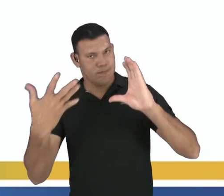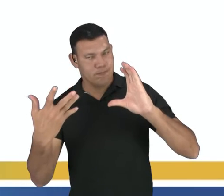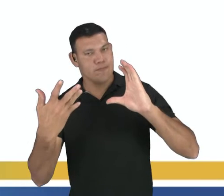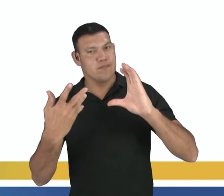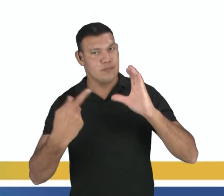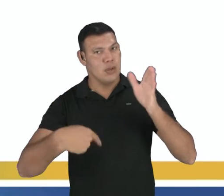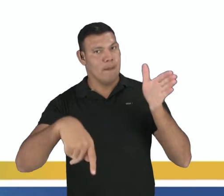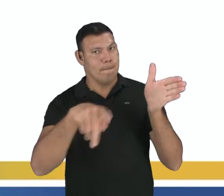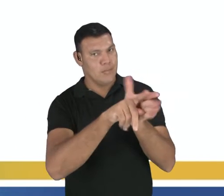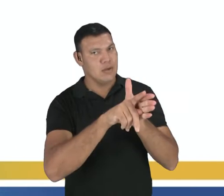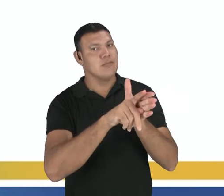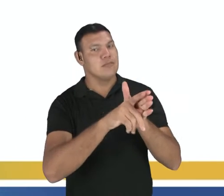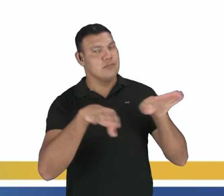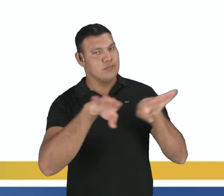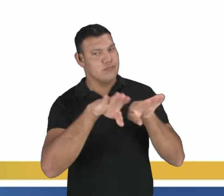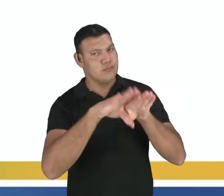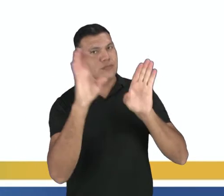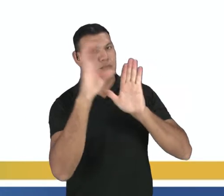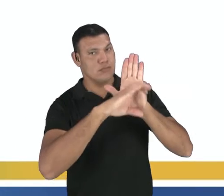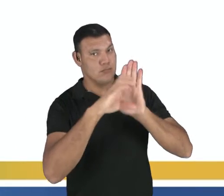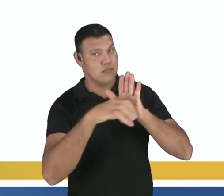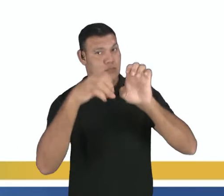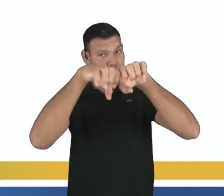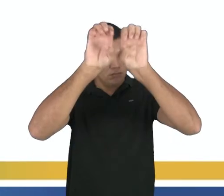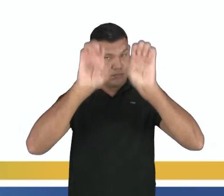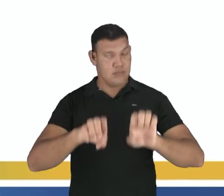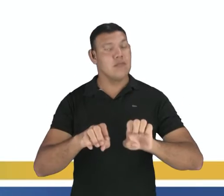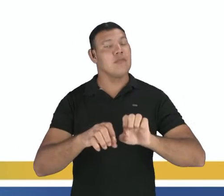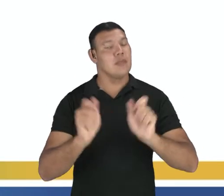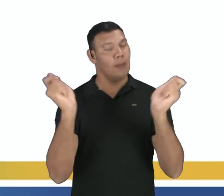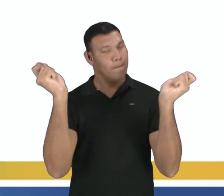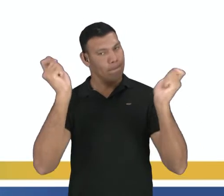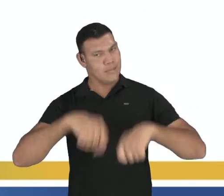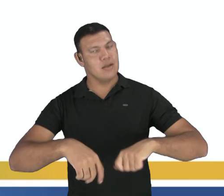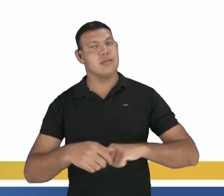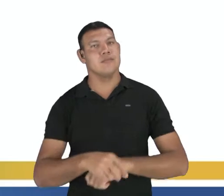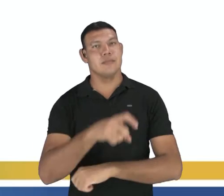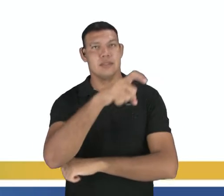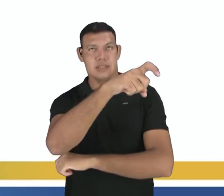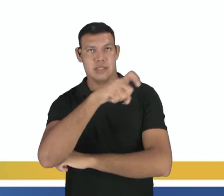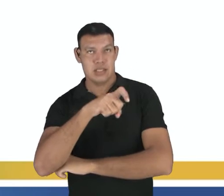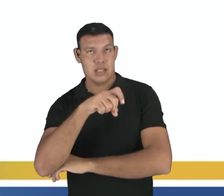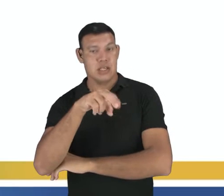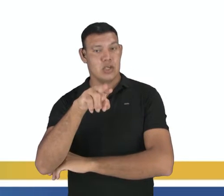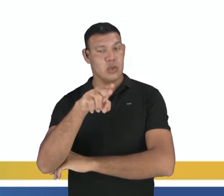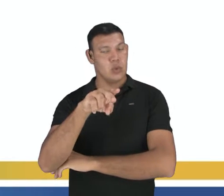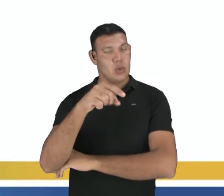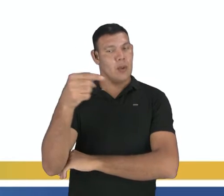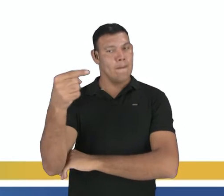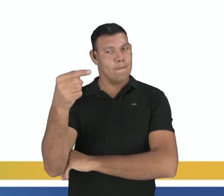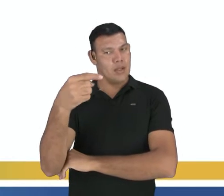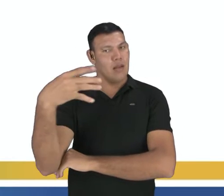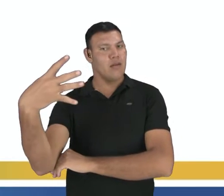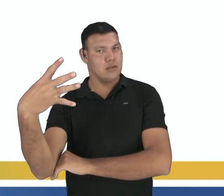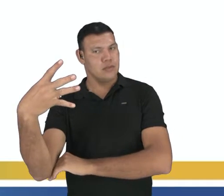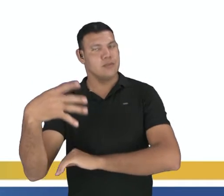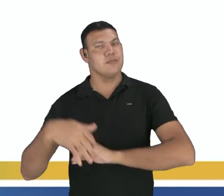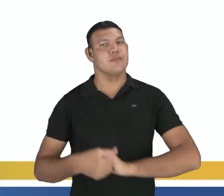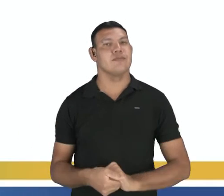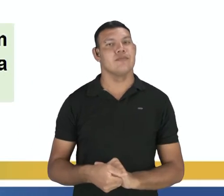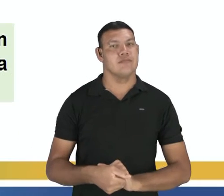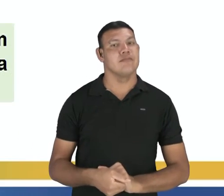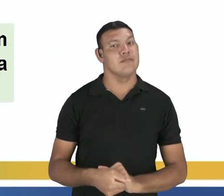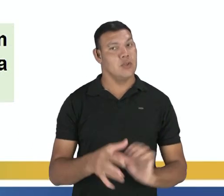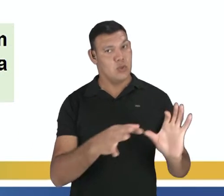pela definição da equação exponencial, nós podemos dizer que x é igual a menos 4.